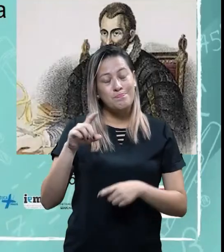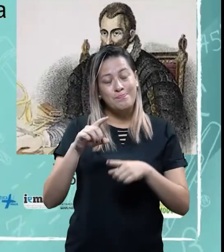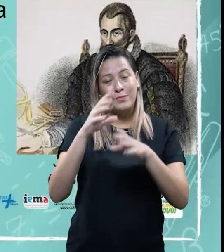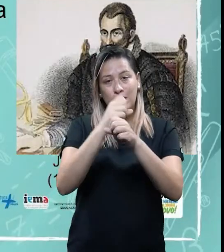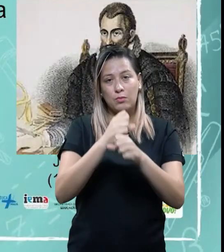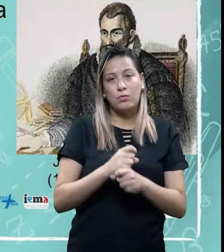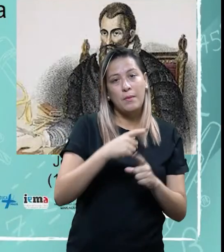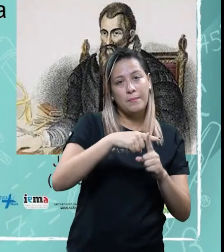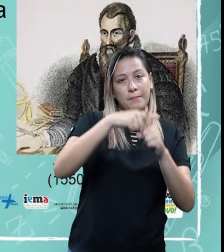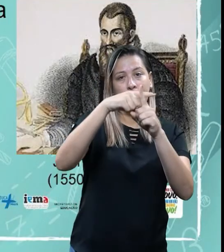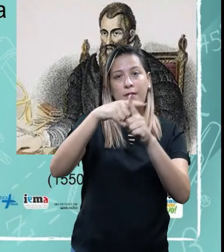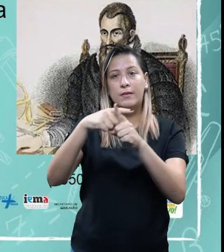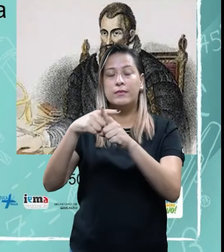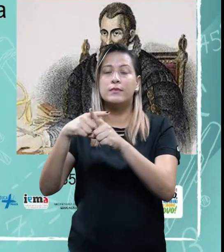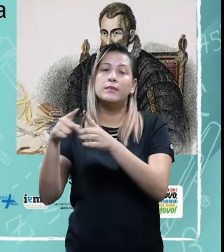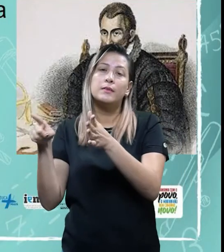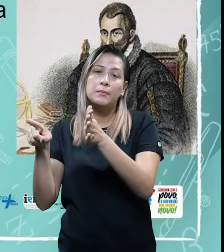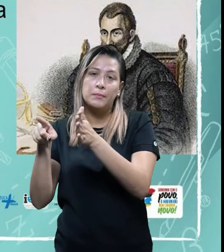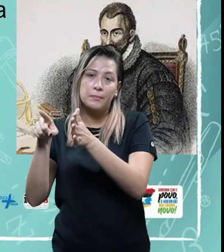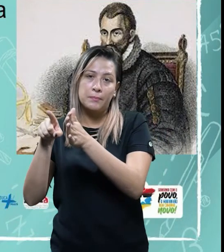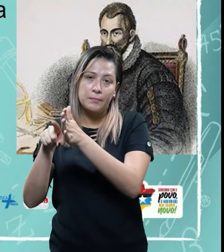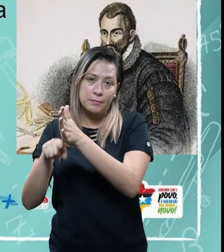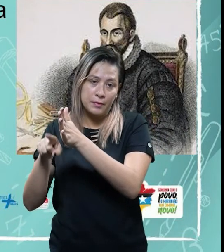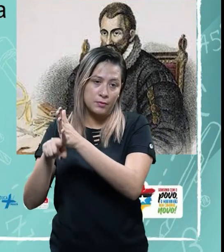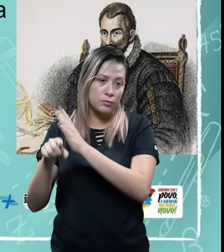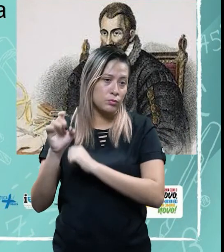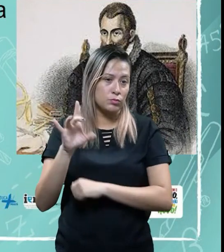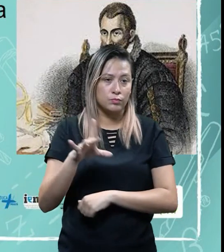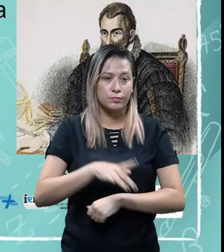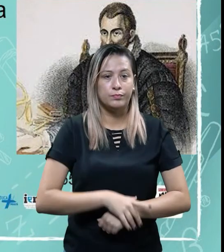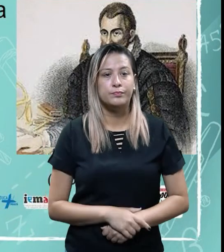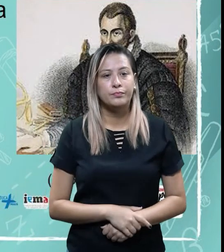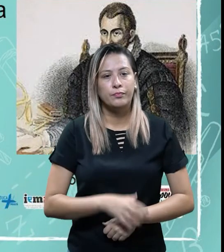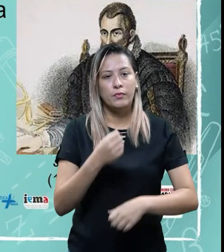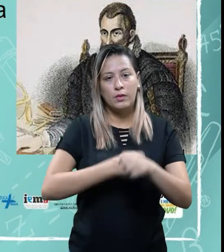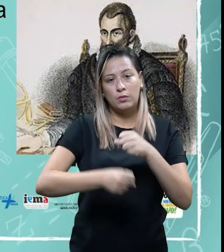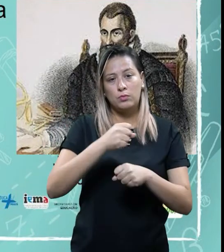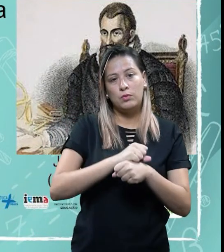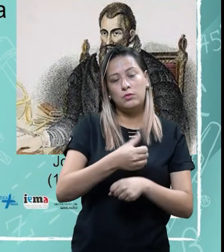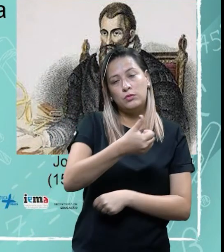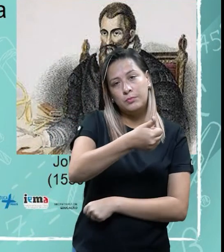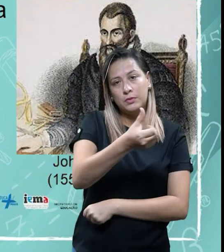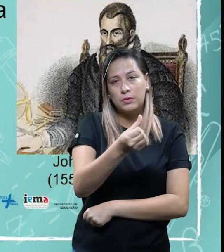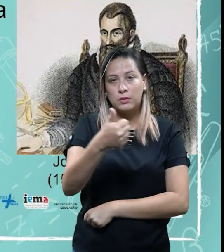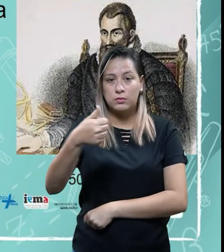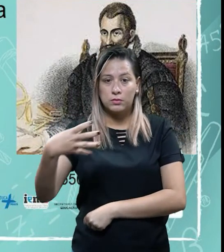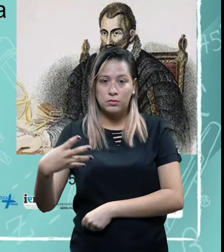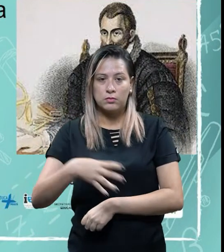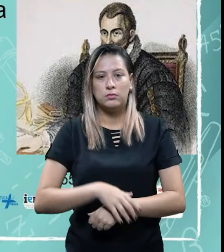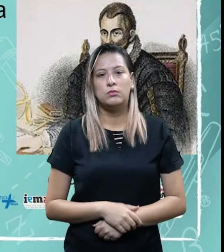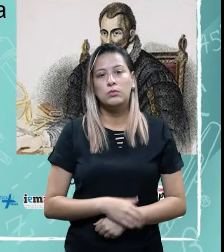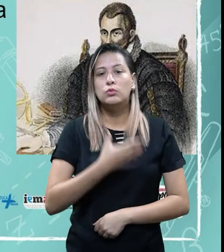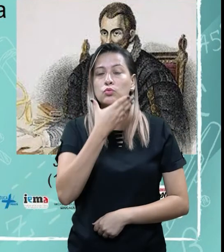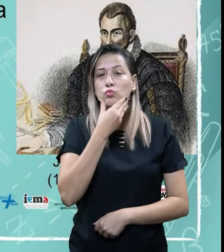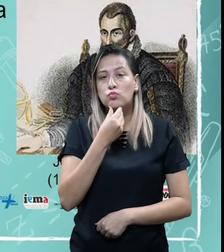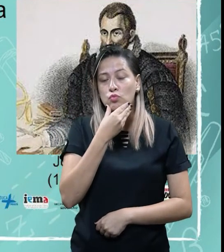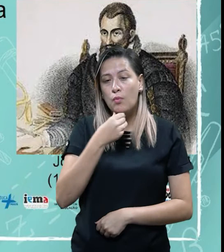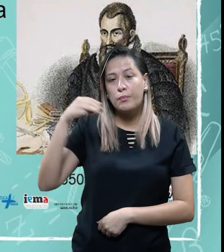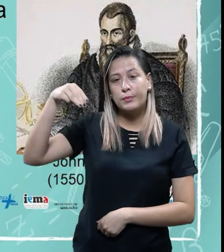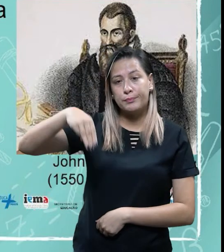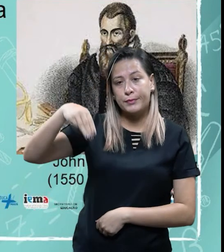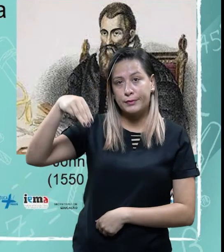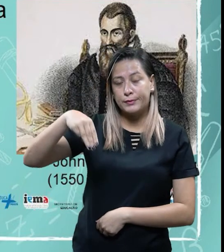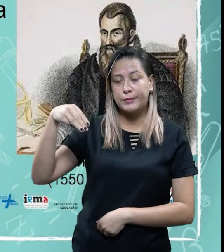subtrações. Agora sim, já por volta de 1614, o matemático escocês John Napier